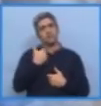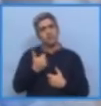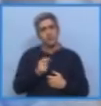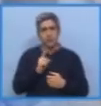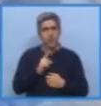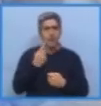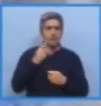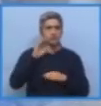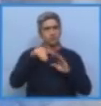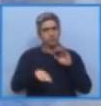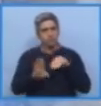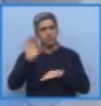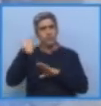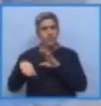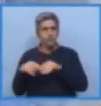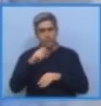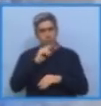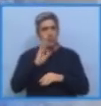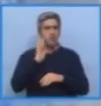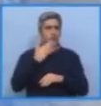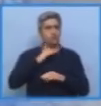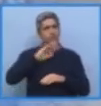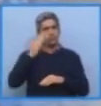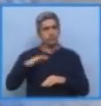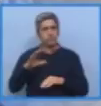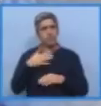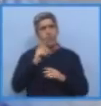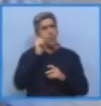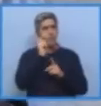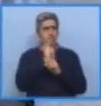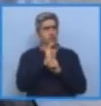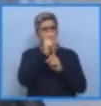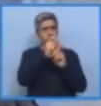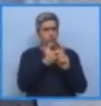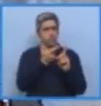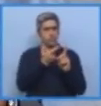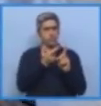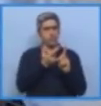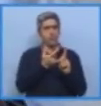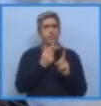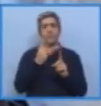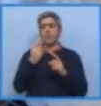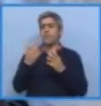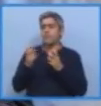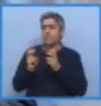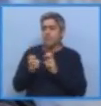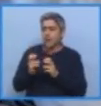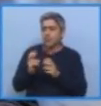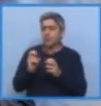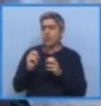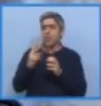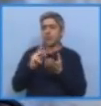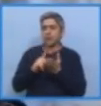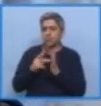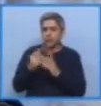aquele ser que tem altos e que tem baixos e que não é por isso que deixa de ser homem. Enquanto que um aparelho